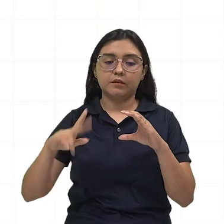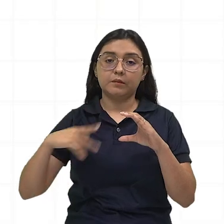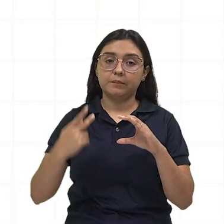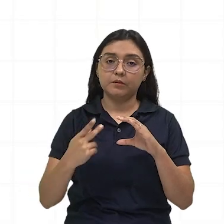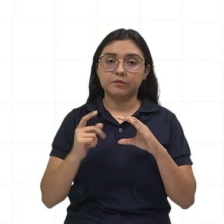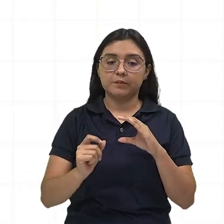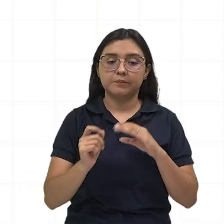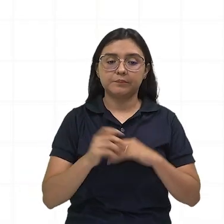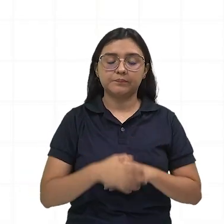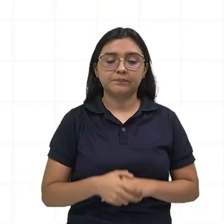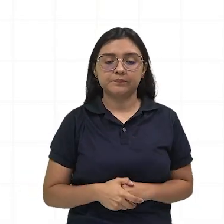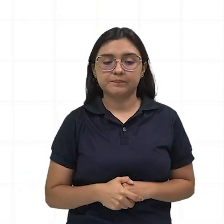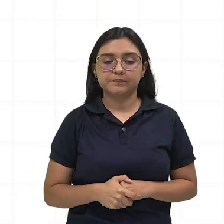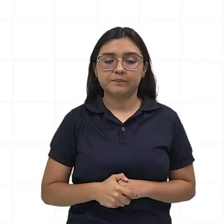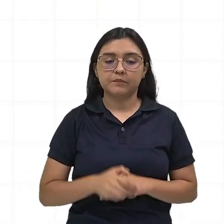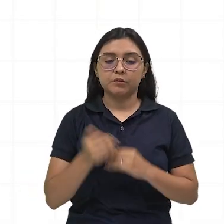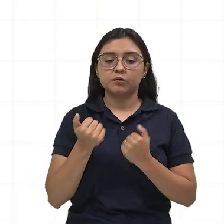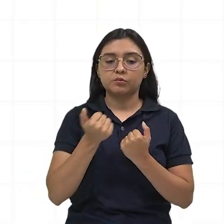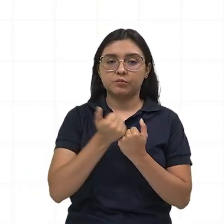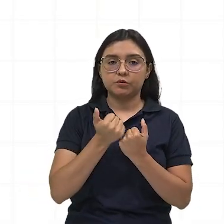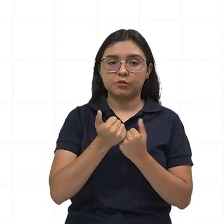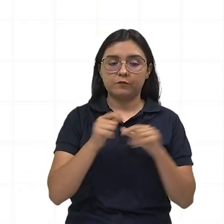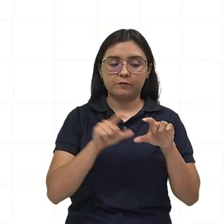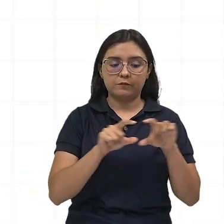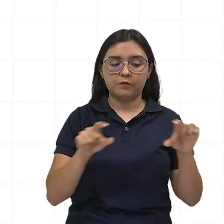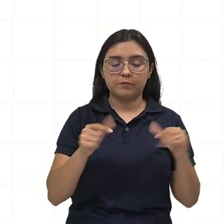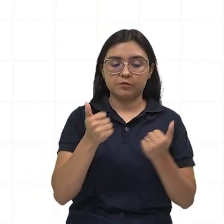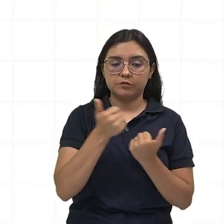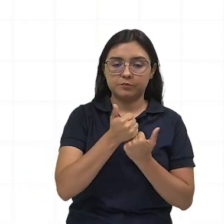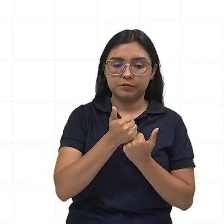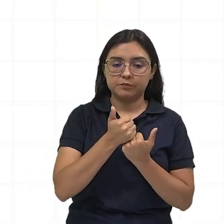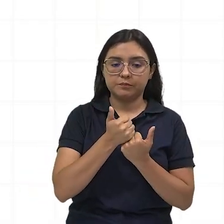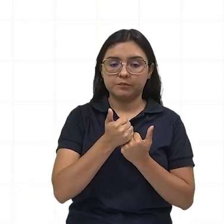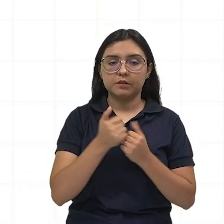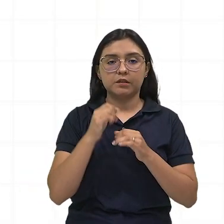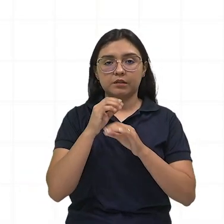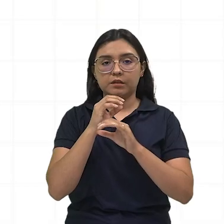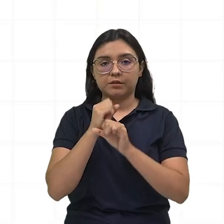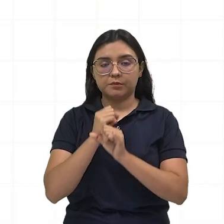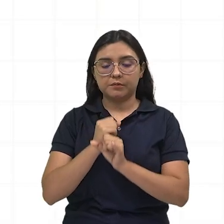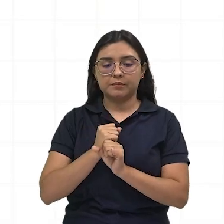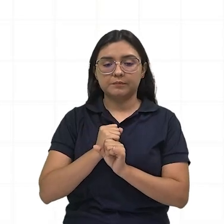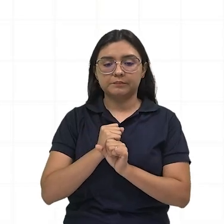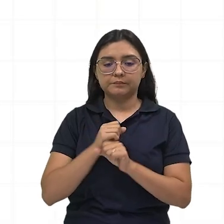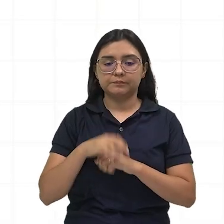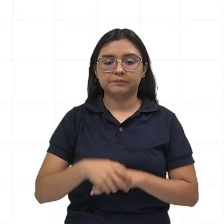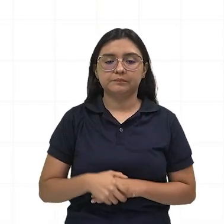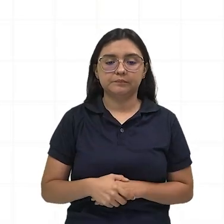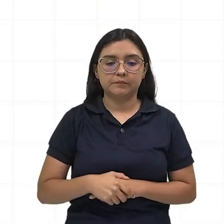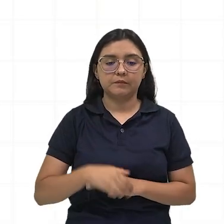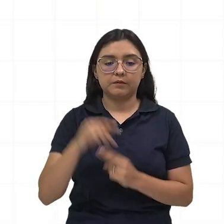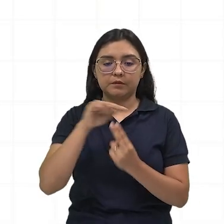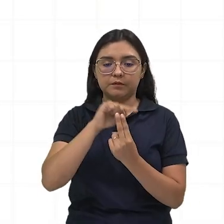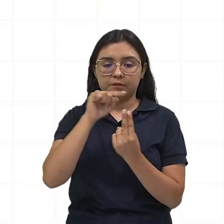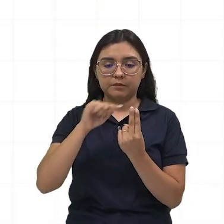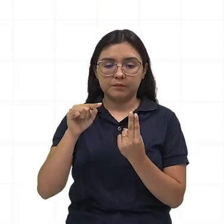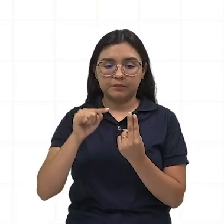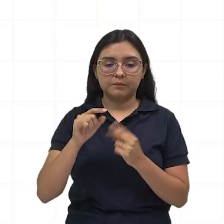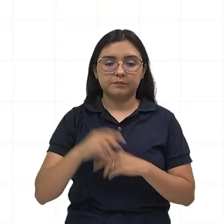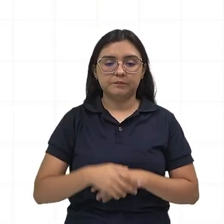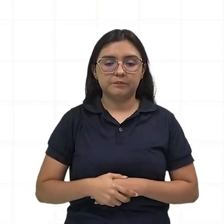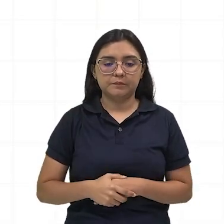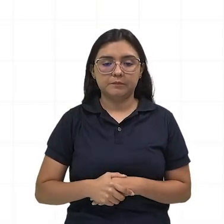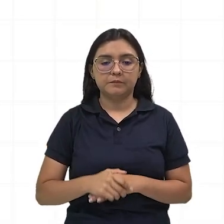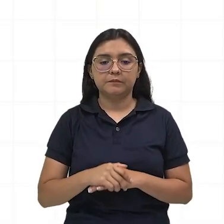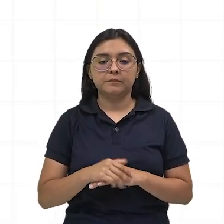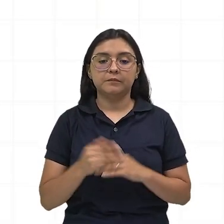então, substituir na fórmula e vamos calcular. Então, vai ficar ó, π vezes quanto é o